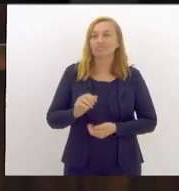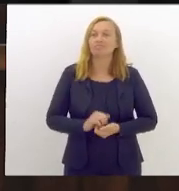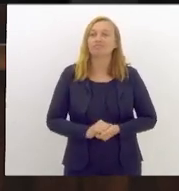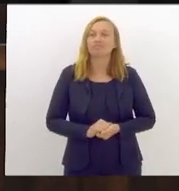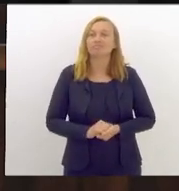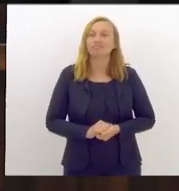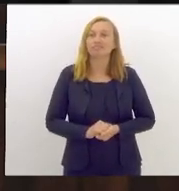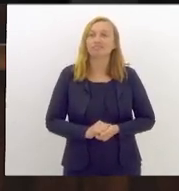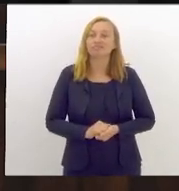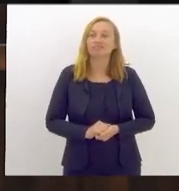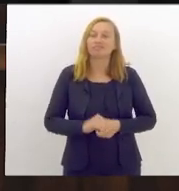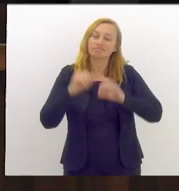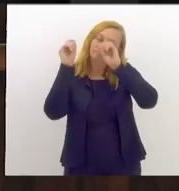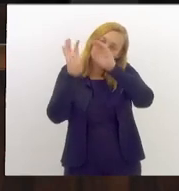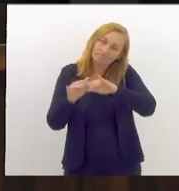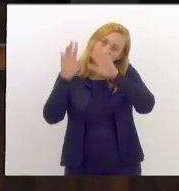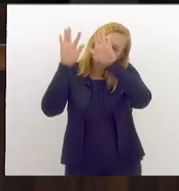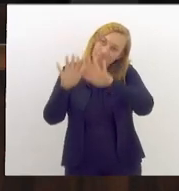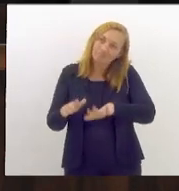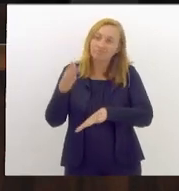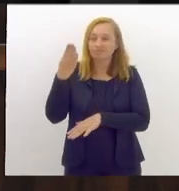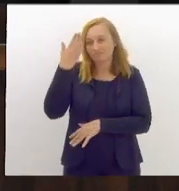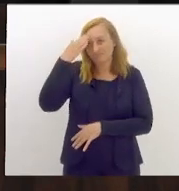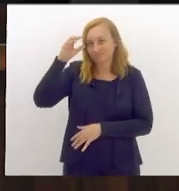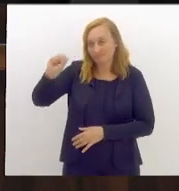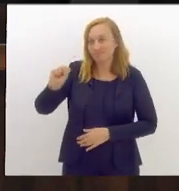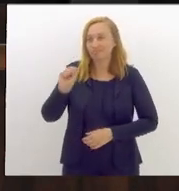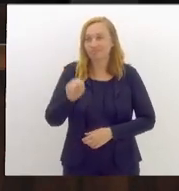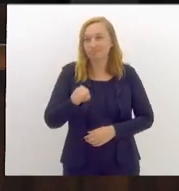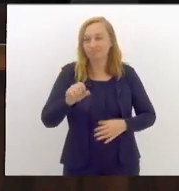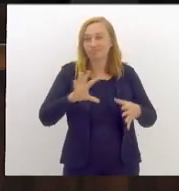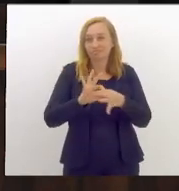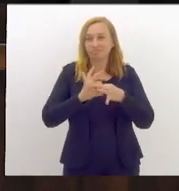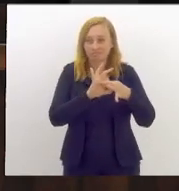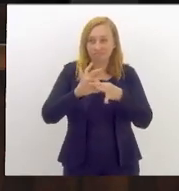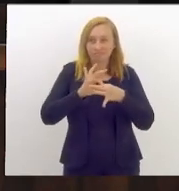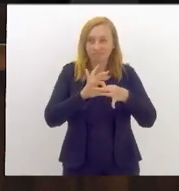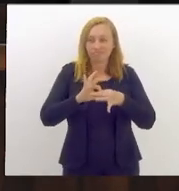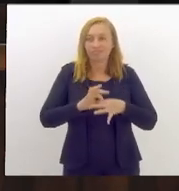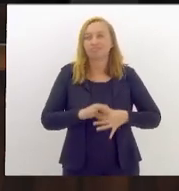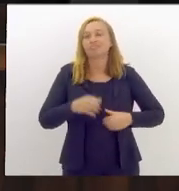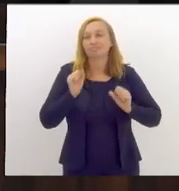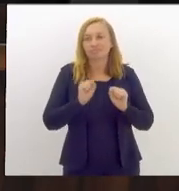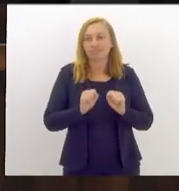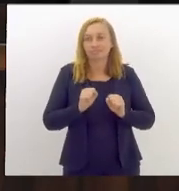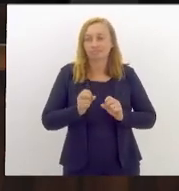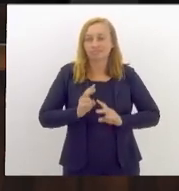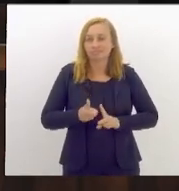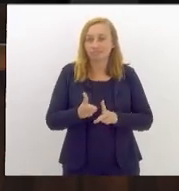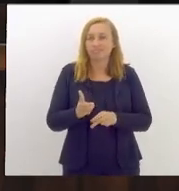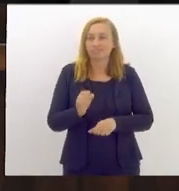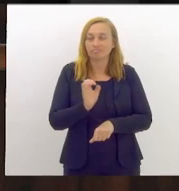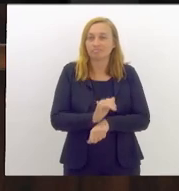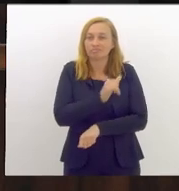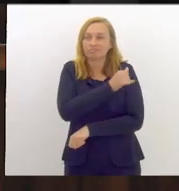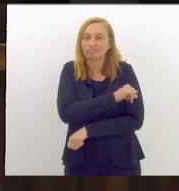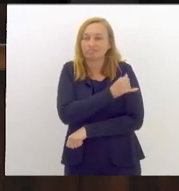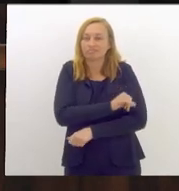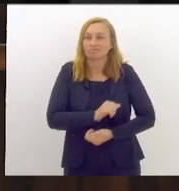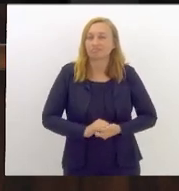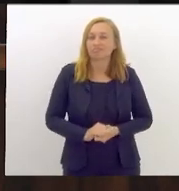de muito muito muita sabedoria e harmonia para que possa tocar o estado do Rio de Janeiro